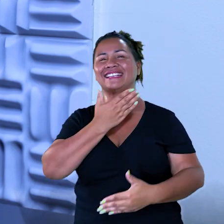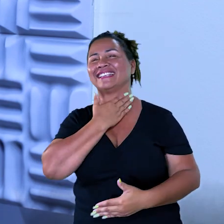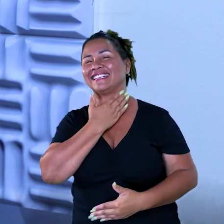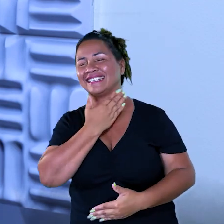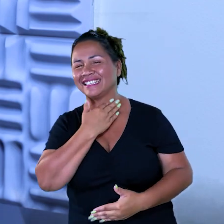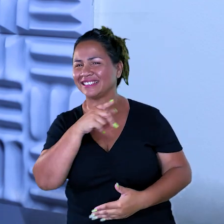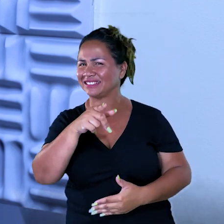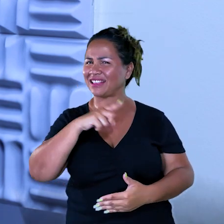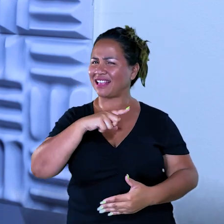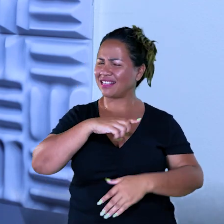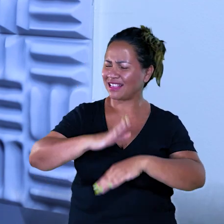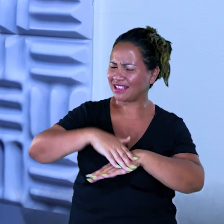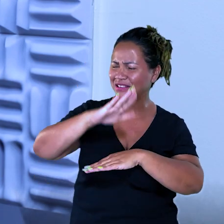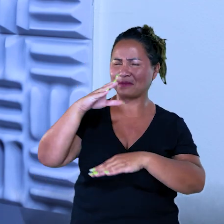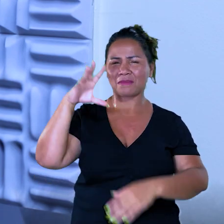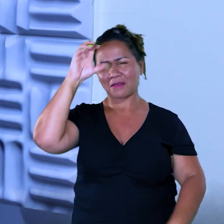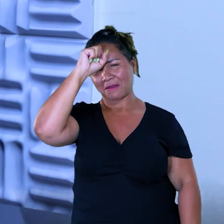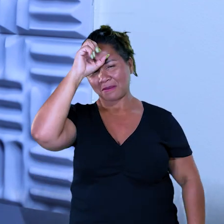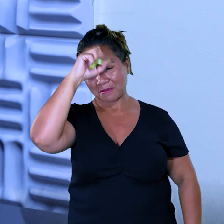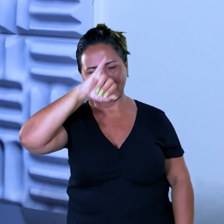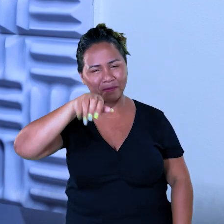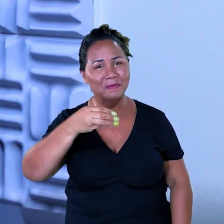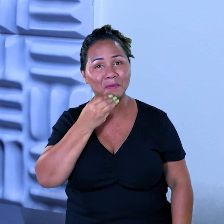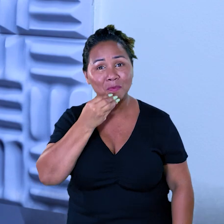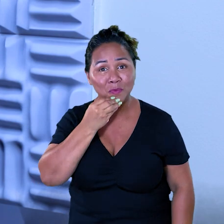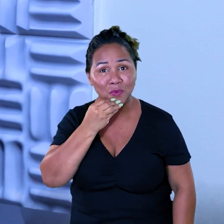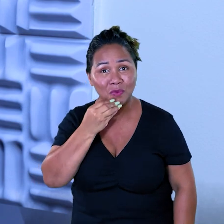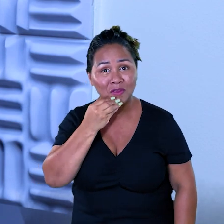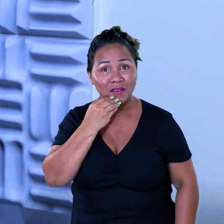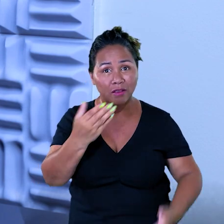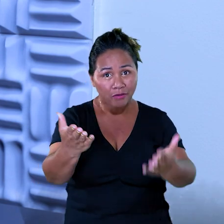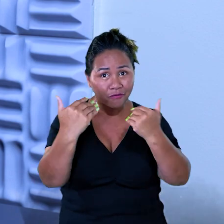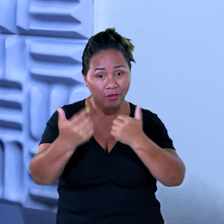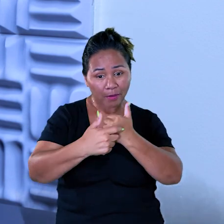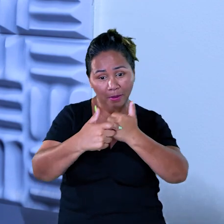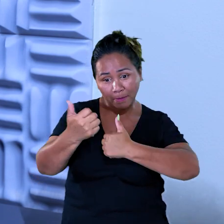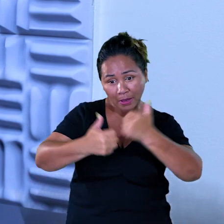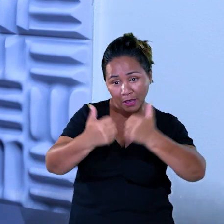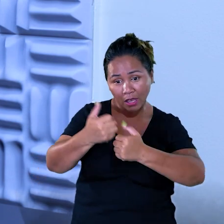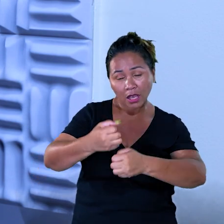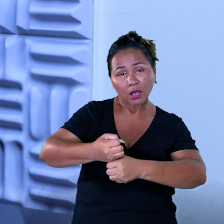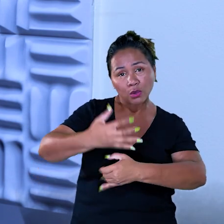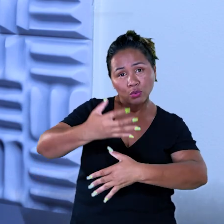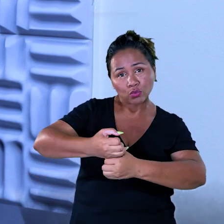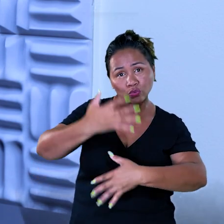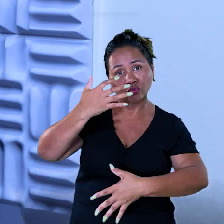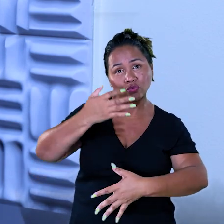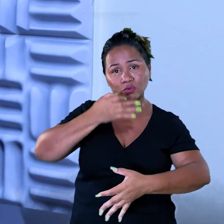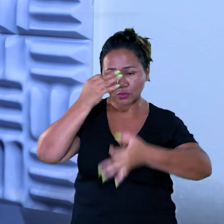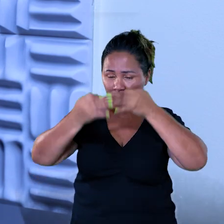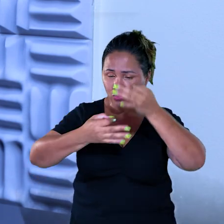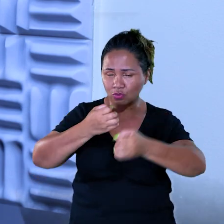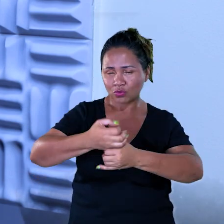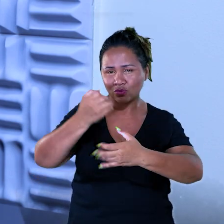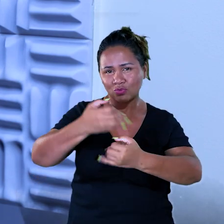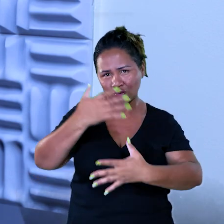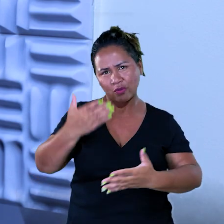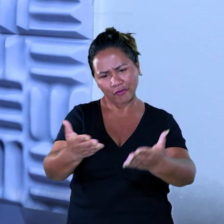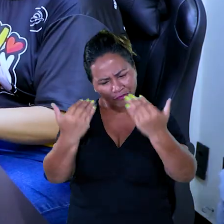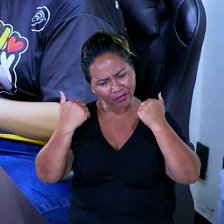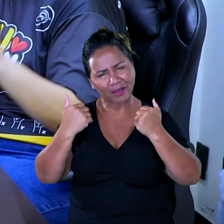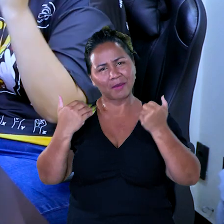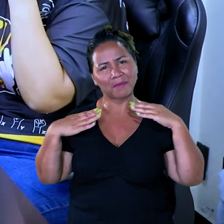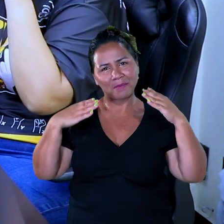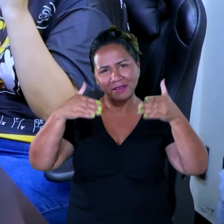você vai ter muito a aprender e somar com a gente também. Deixa nos comentários suas experiências, que eu gosto de ler o que vocês mandam pra gente,